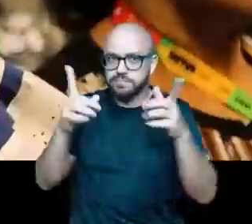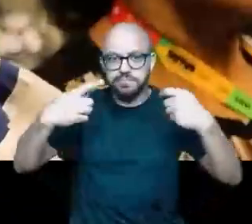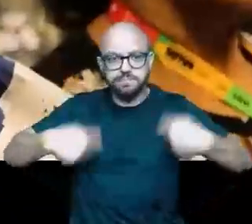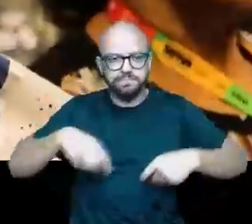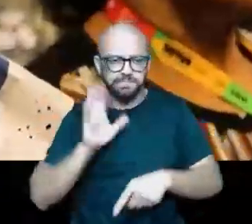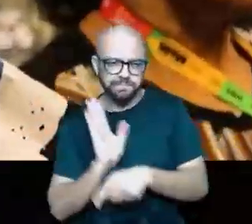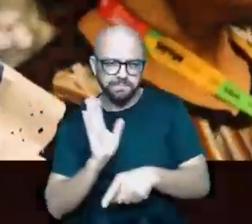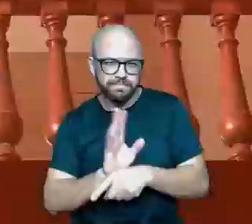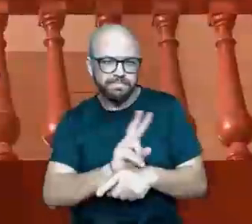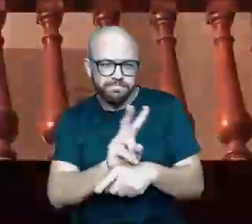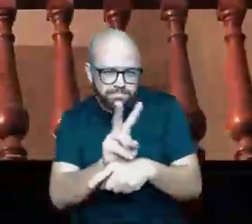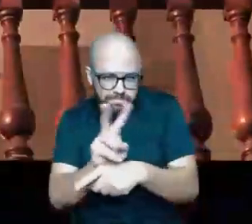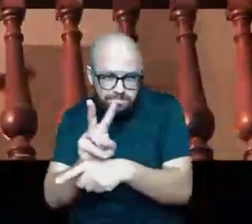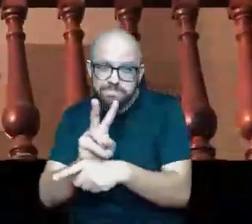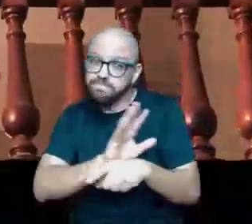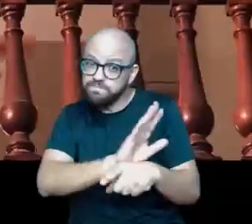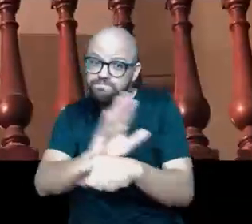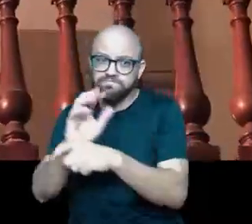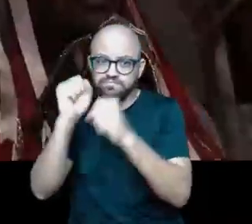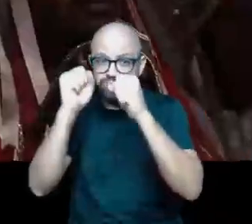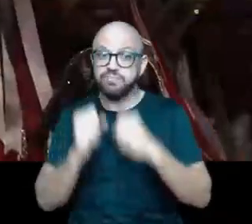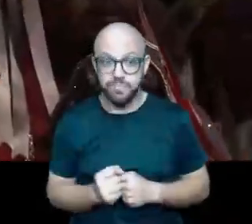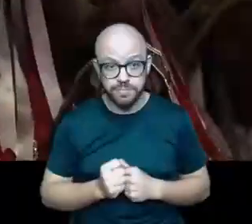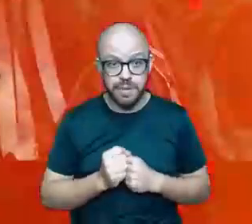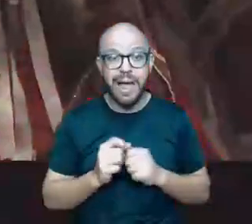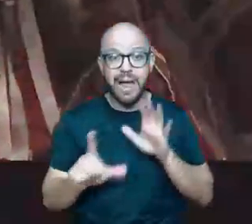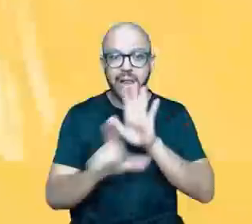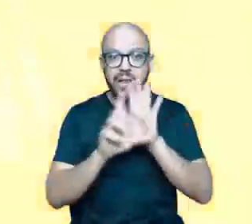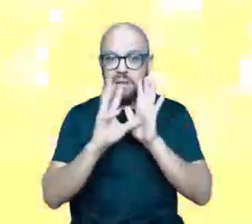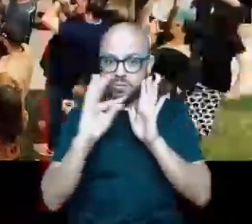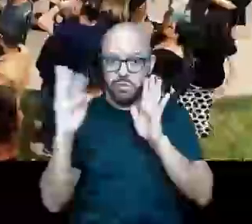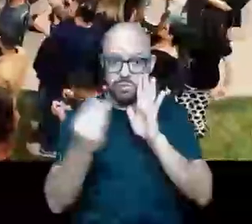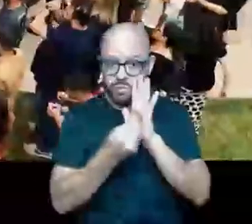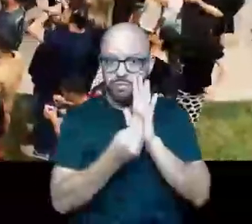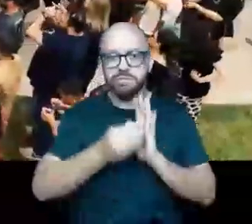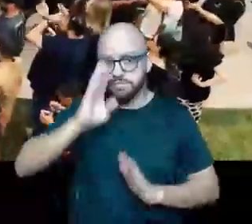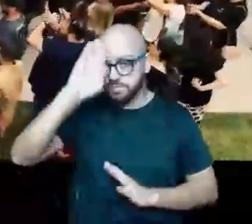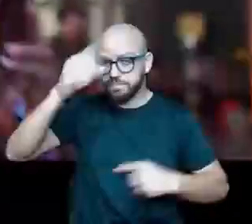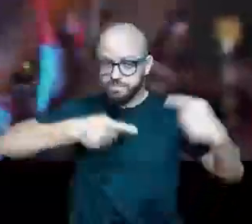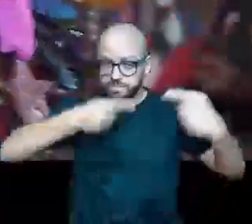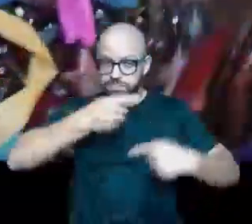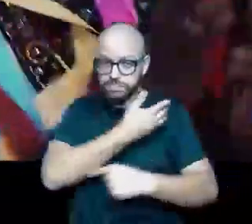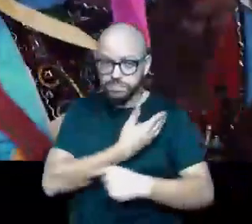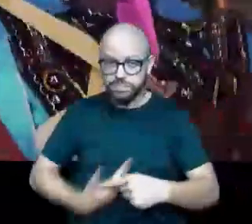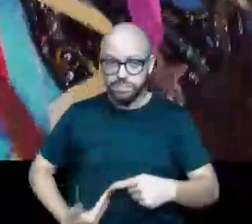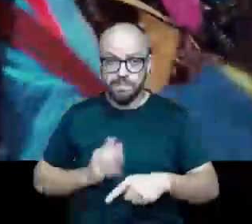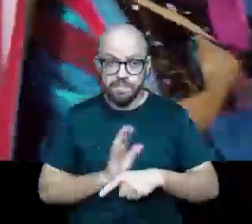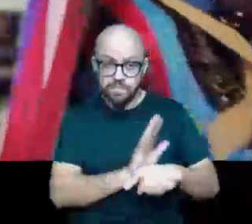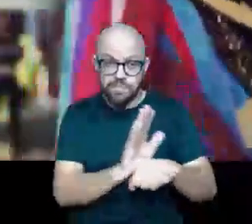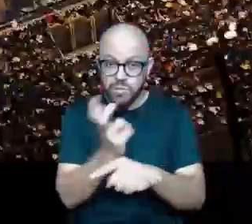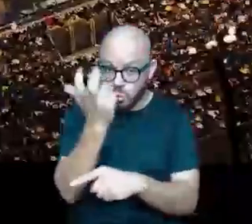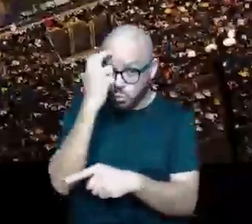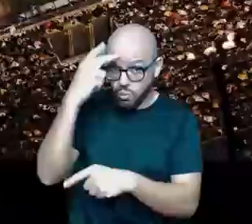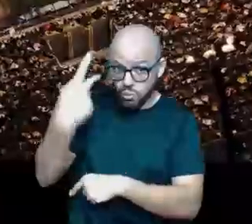qual a democracia, deve ser defendida e fortalecida. Essa é a função da Lei Rouanet, a principal